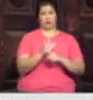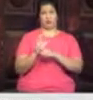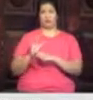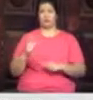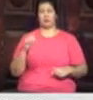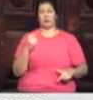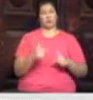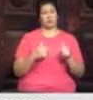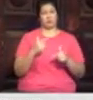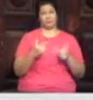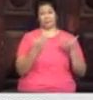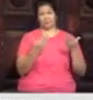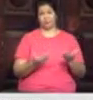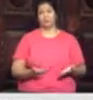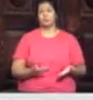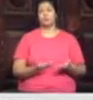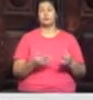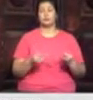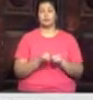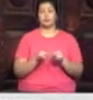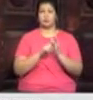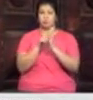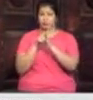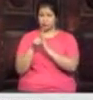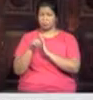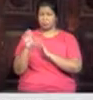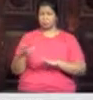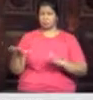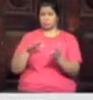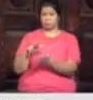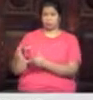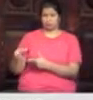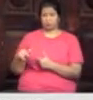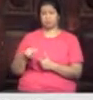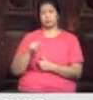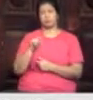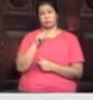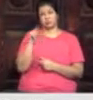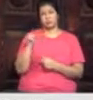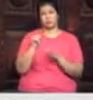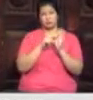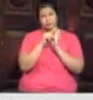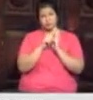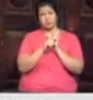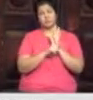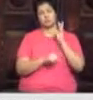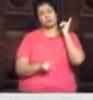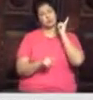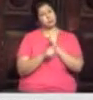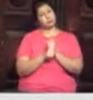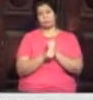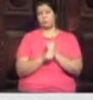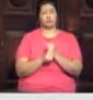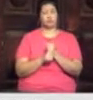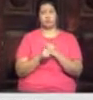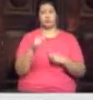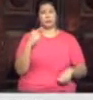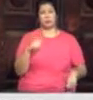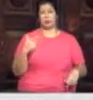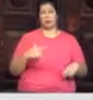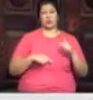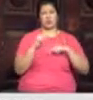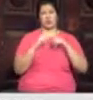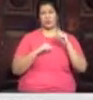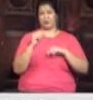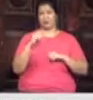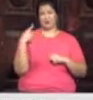mais recentes dos organismos internacionais, especialmente da Organização Internacional do Trabalho, OIT, também apontam que não há significância estatística